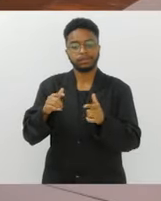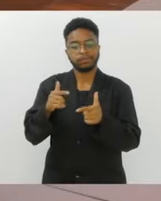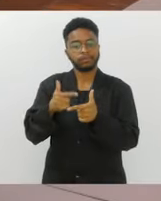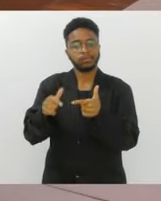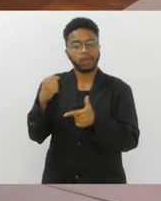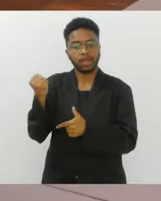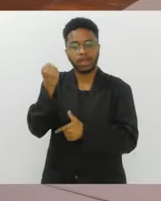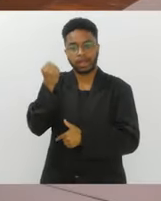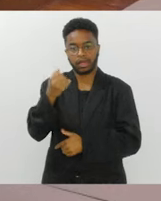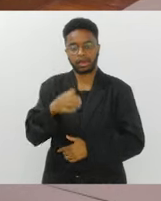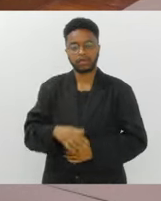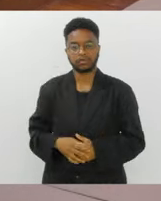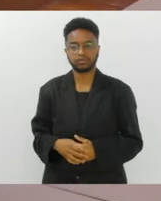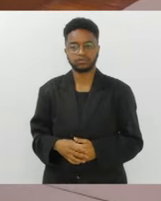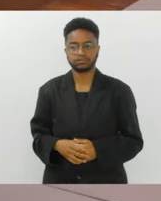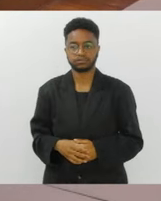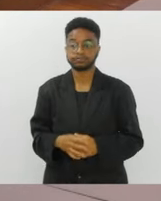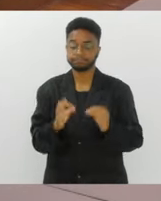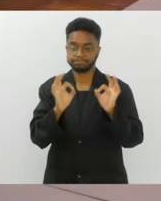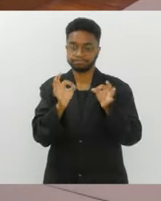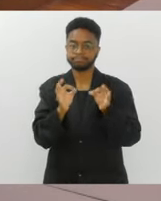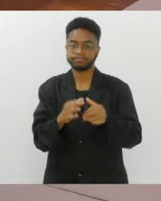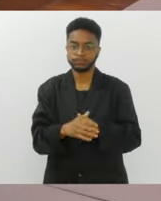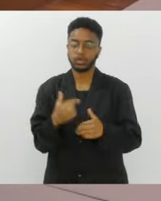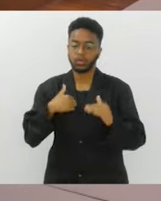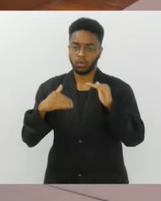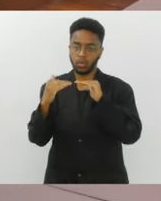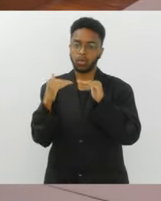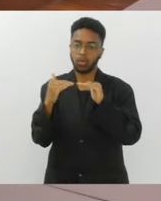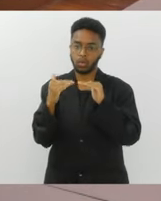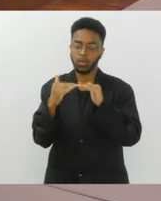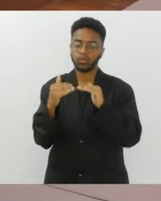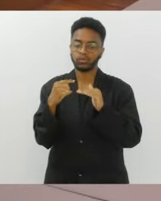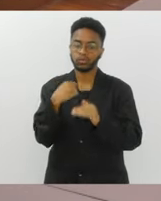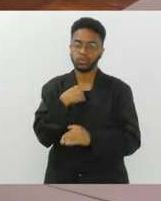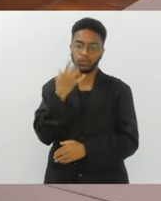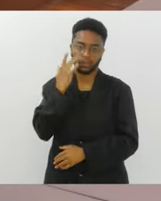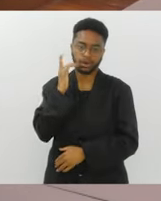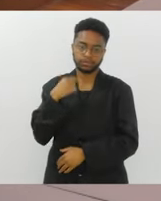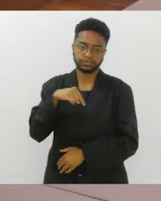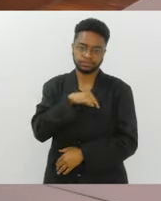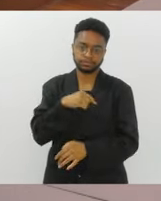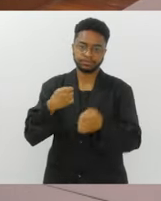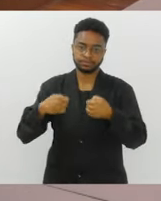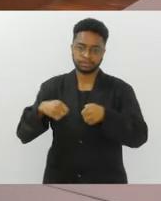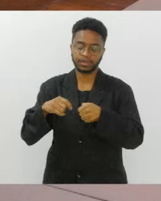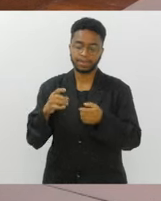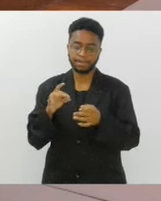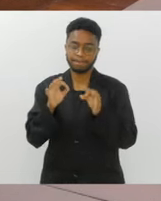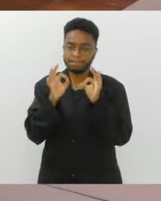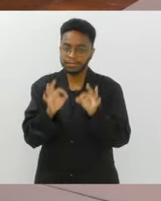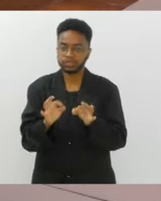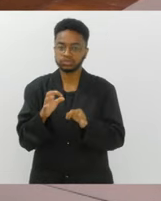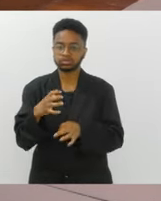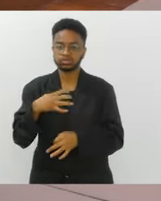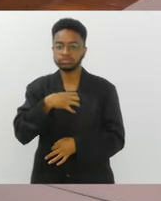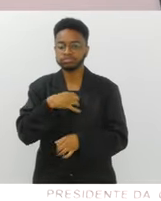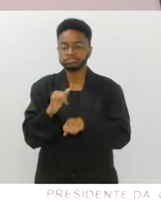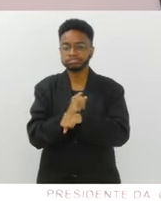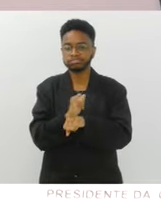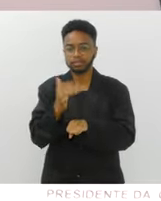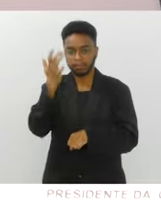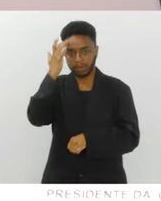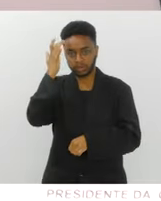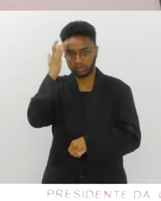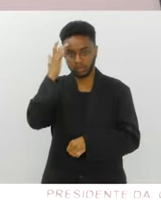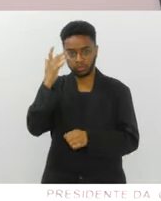Perfeito, perfeito. Deputado, concordo plenamente. Acho que a gente precisa, de forma madura, todos